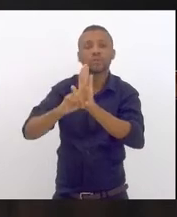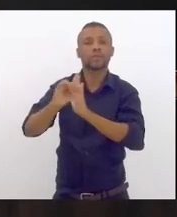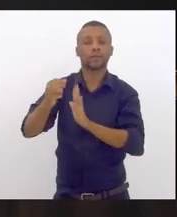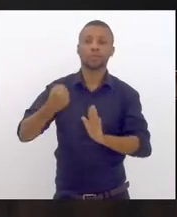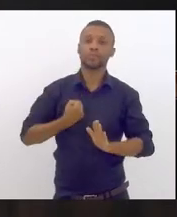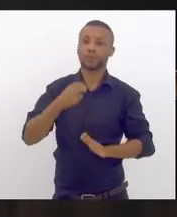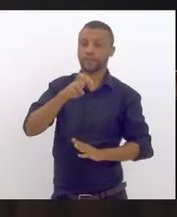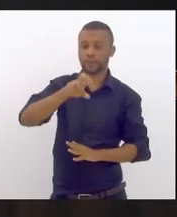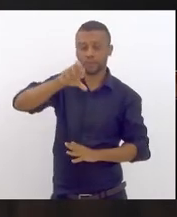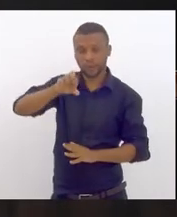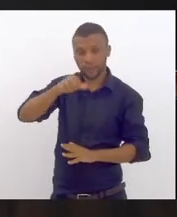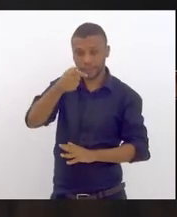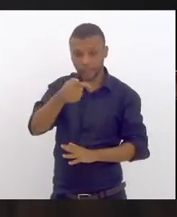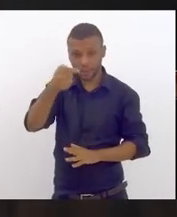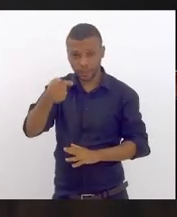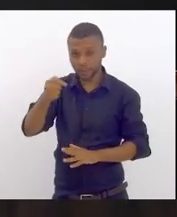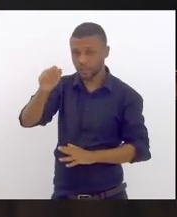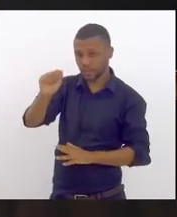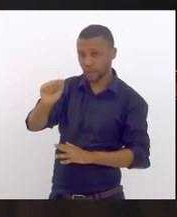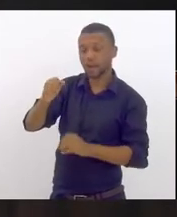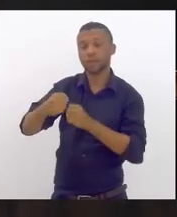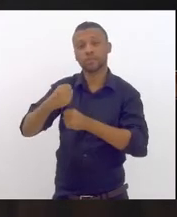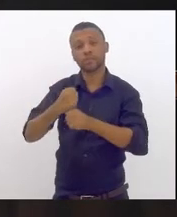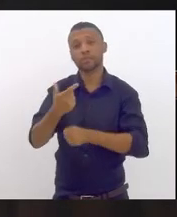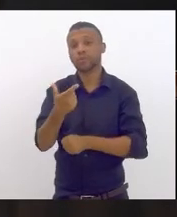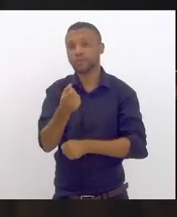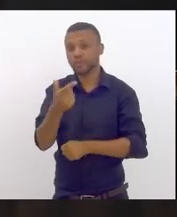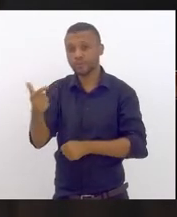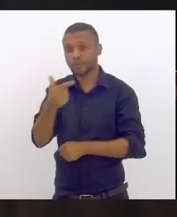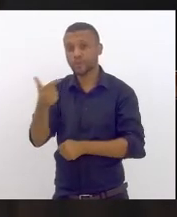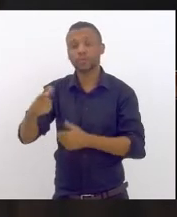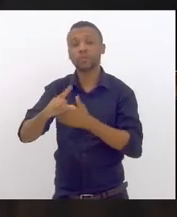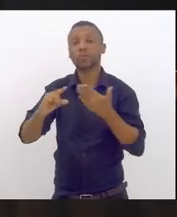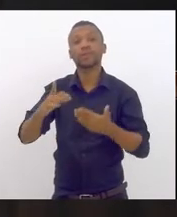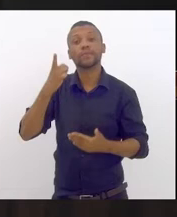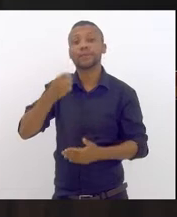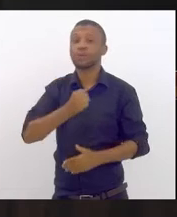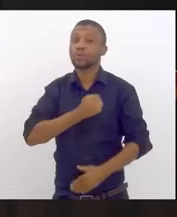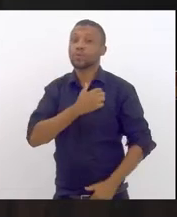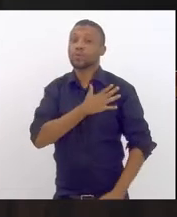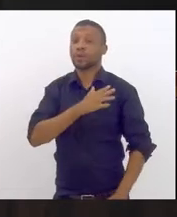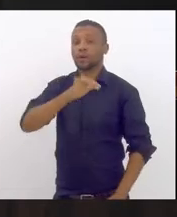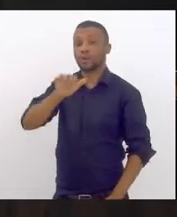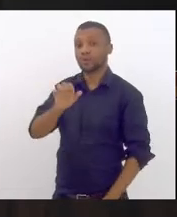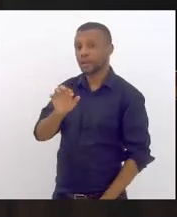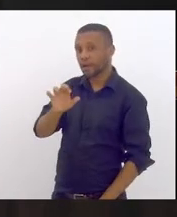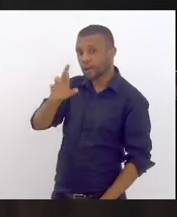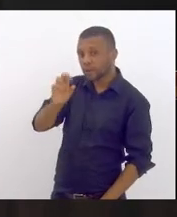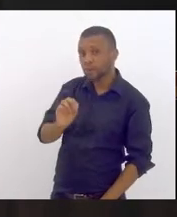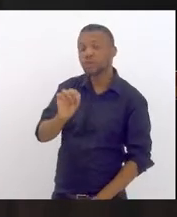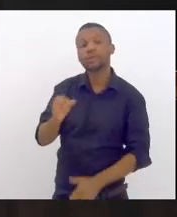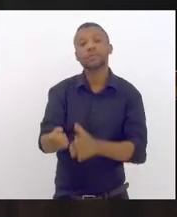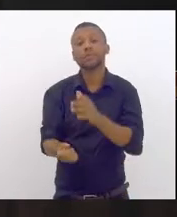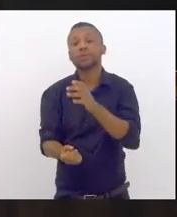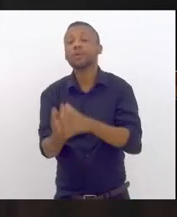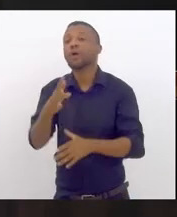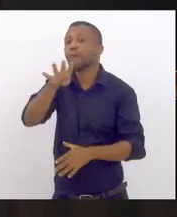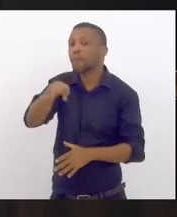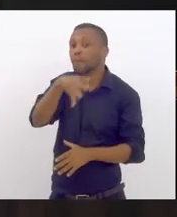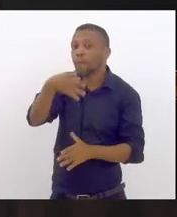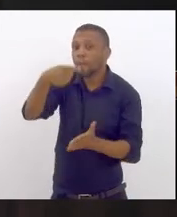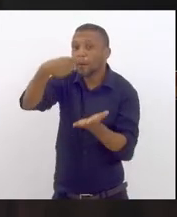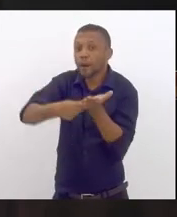número 5977-A de 2022, de autoria do deputado Coronel Jairo, que institui o programa Endometriose